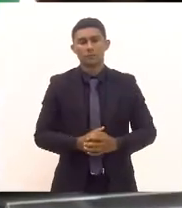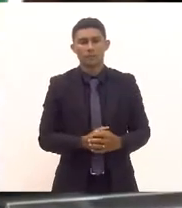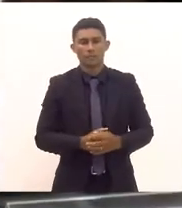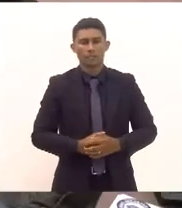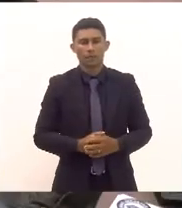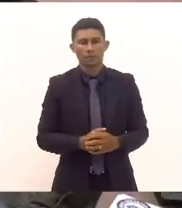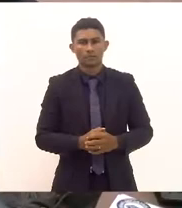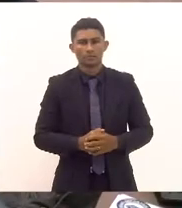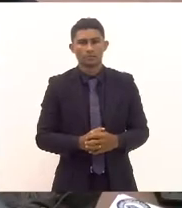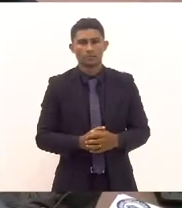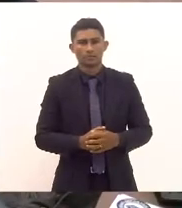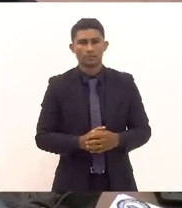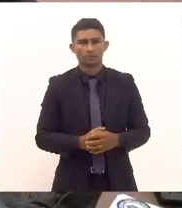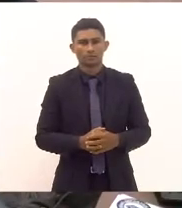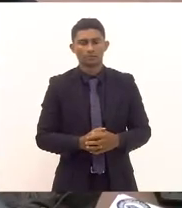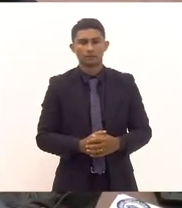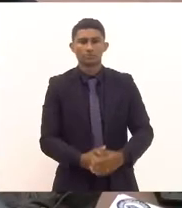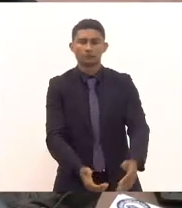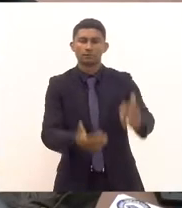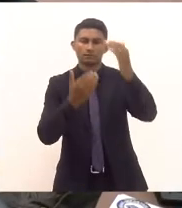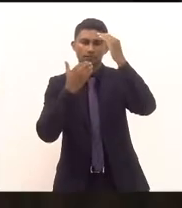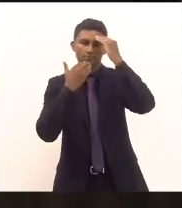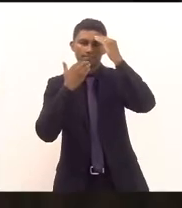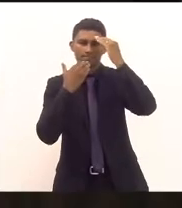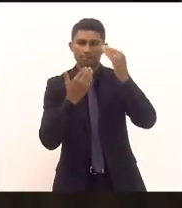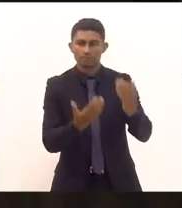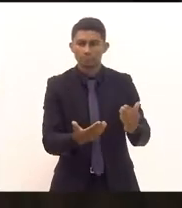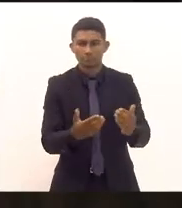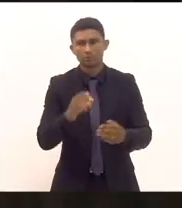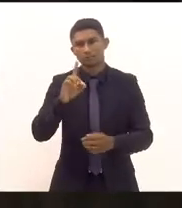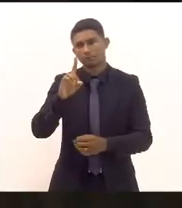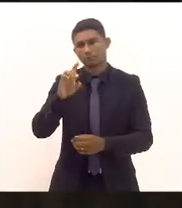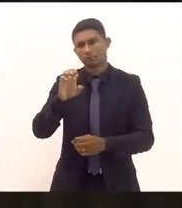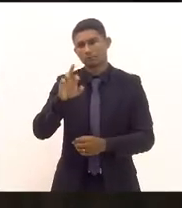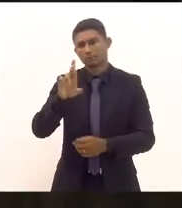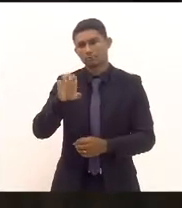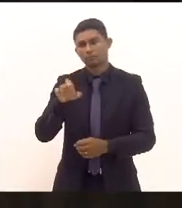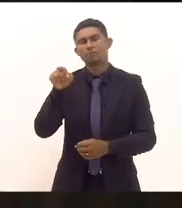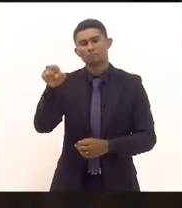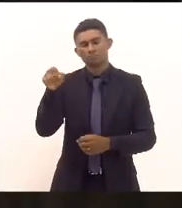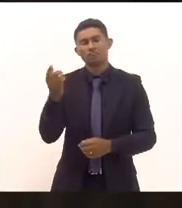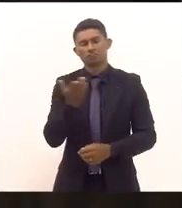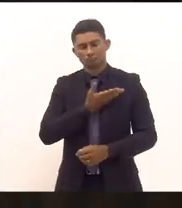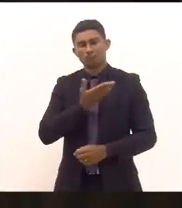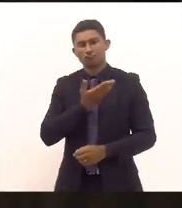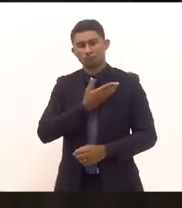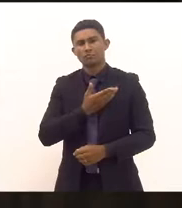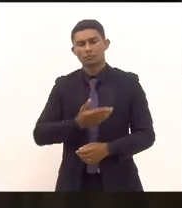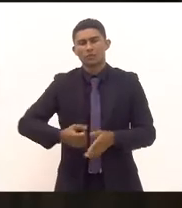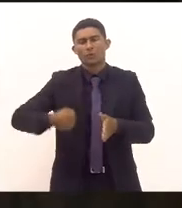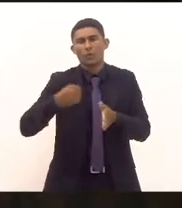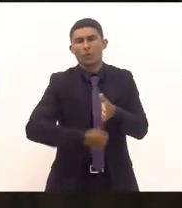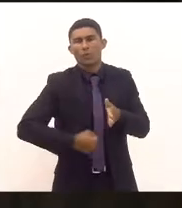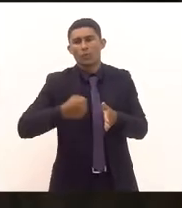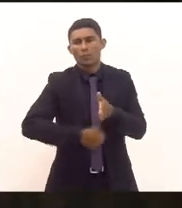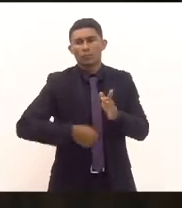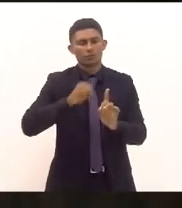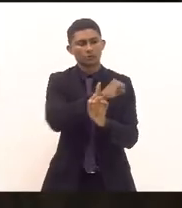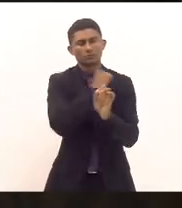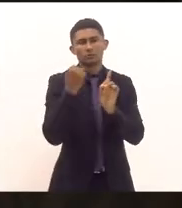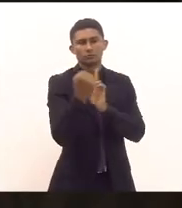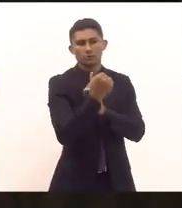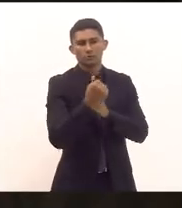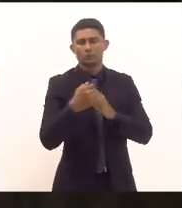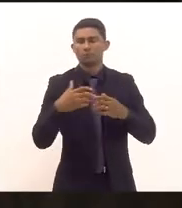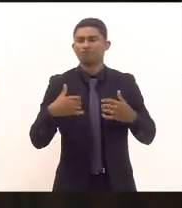é muito obrigada berei um companheiro ativo nas lutas sociais e